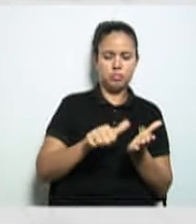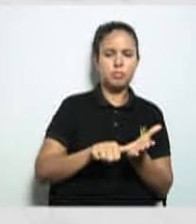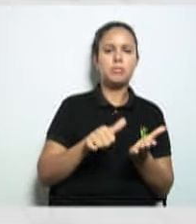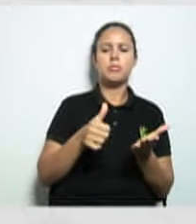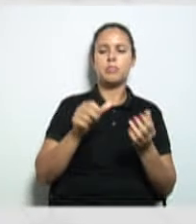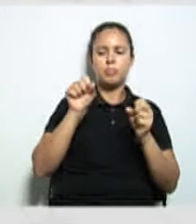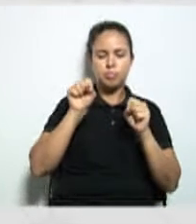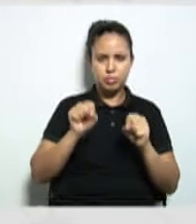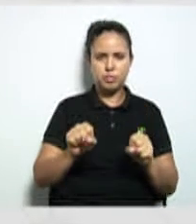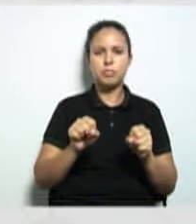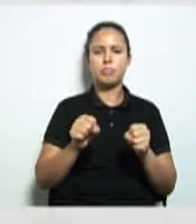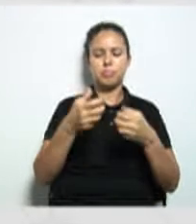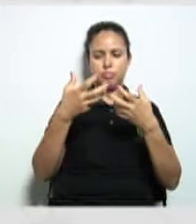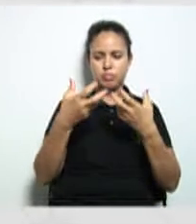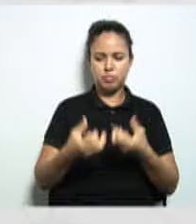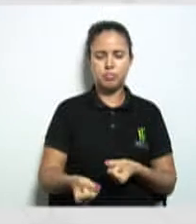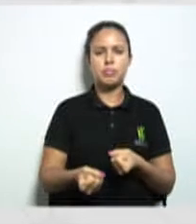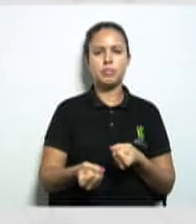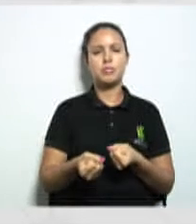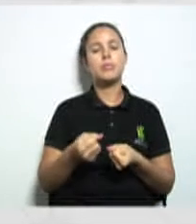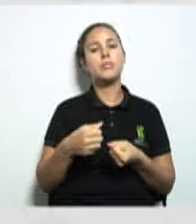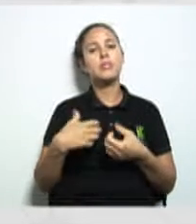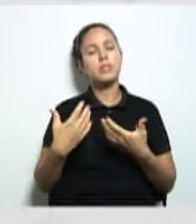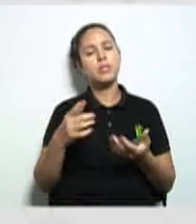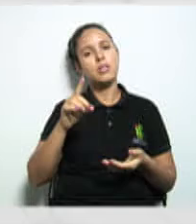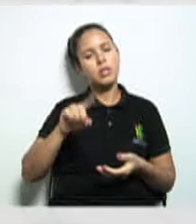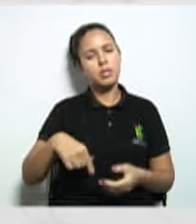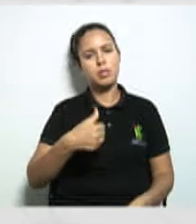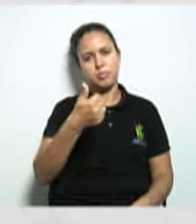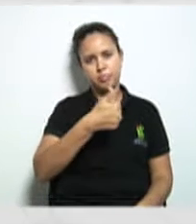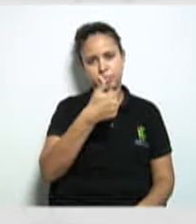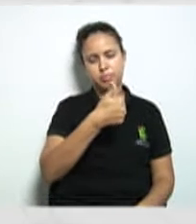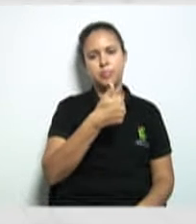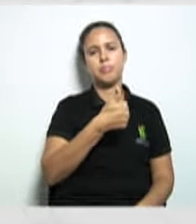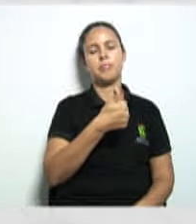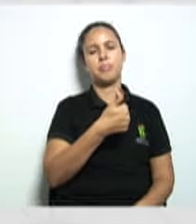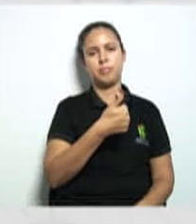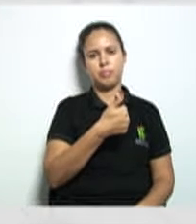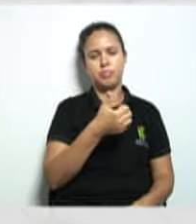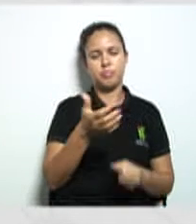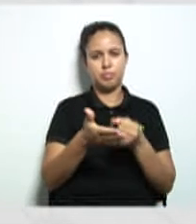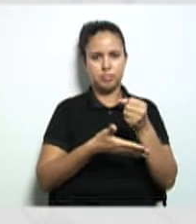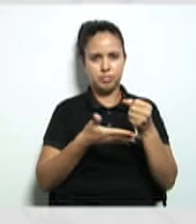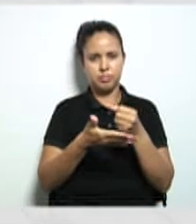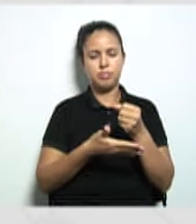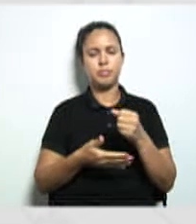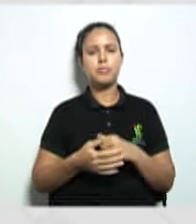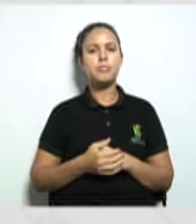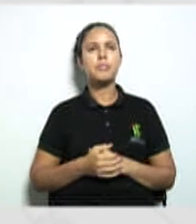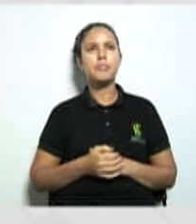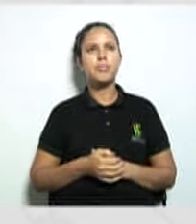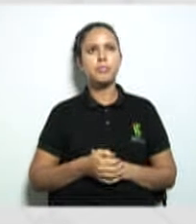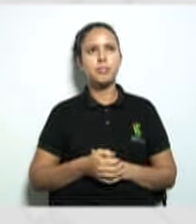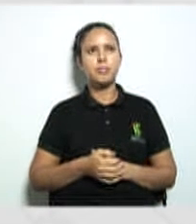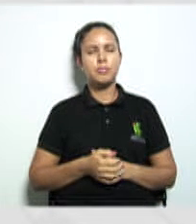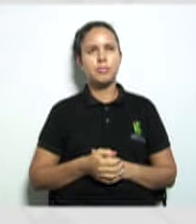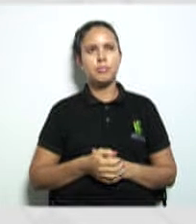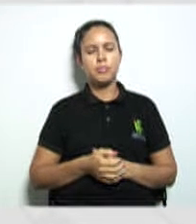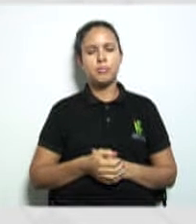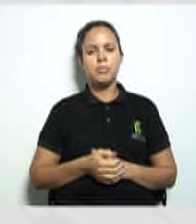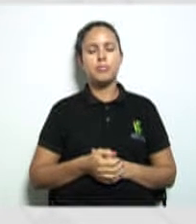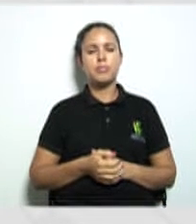cooperativa. Então, esse é o princípio da adesão livre e voluntária, né? Então,